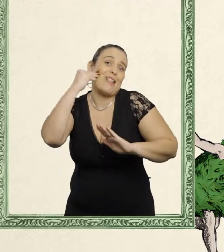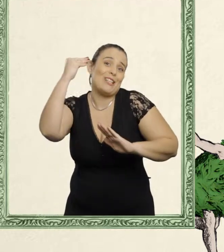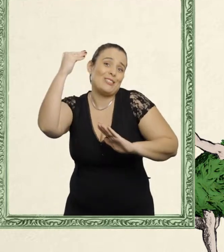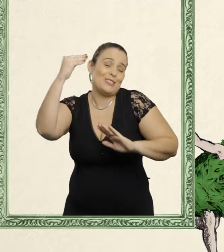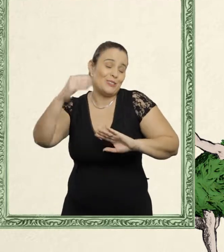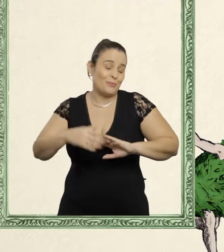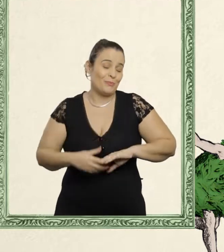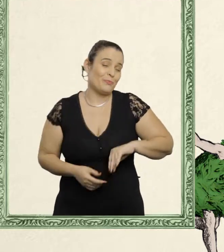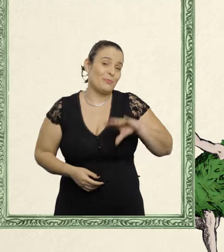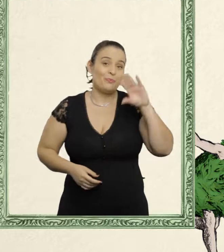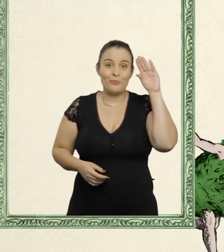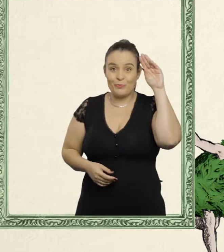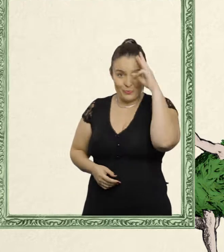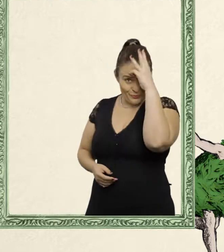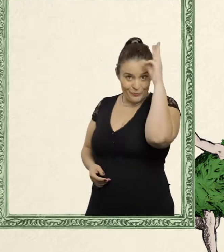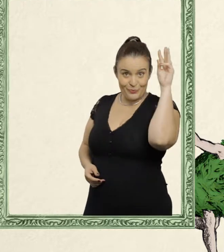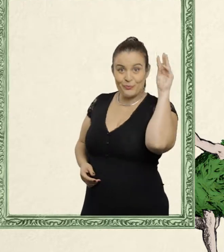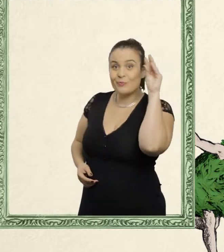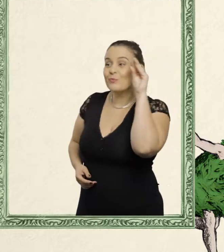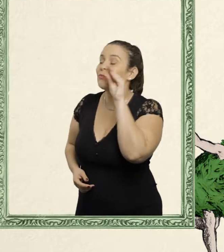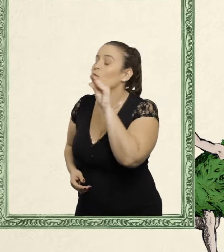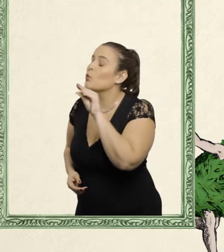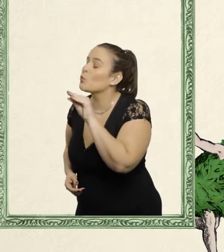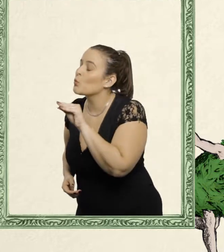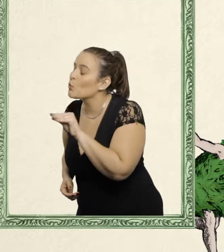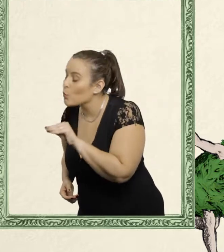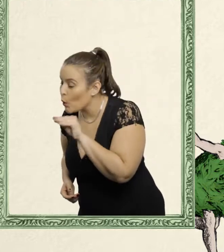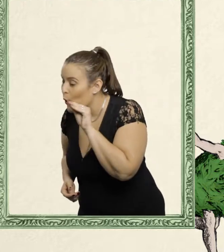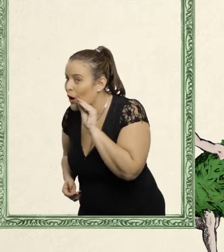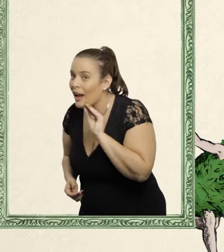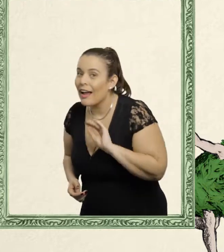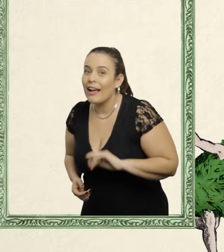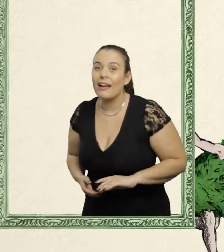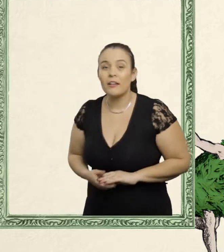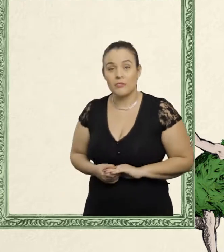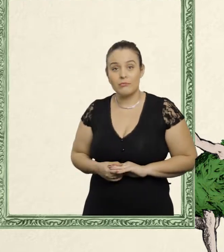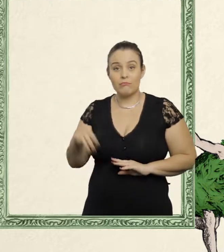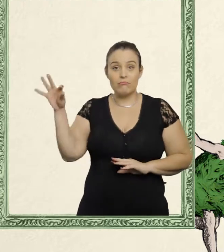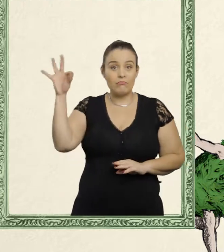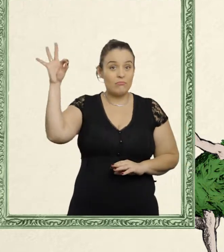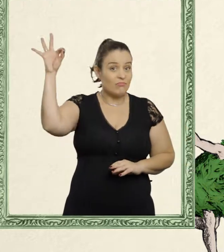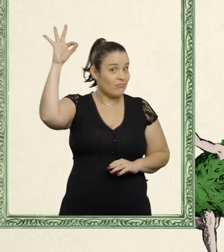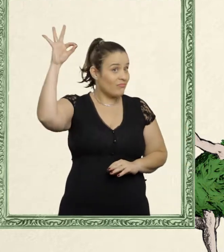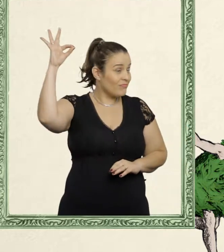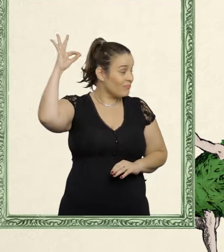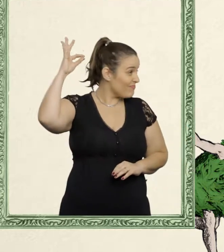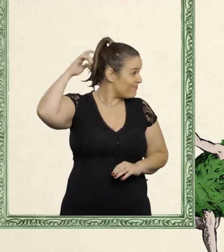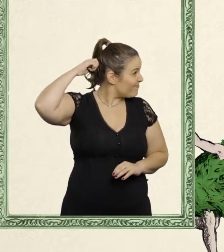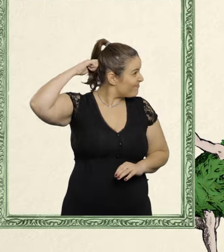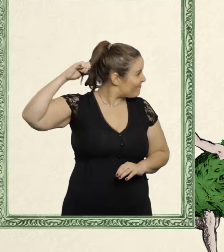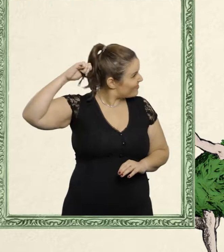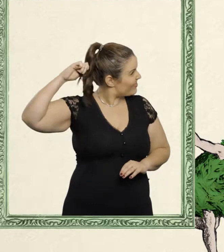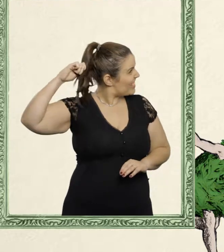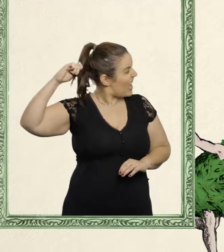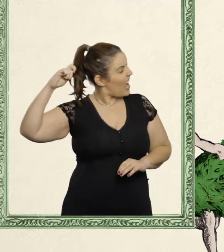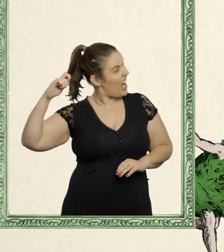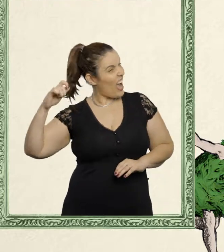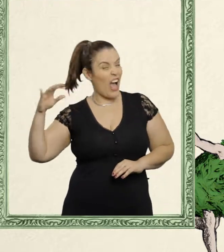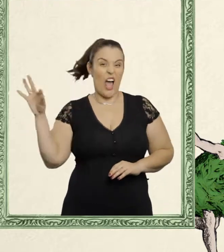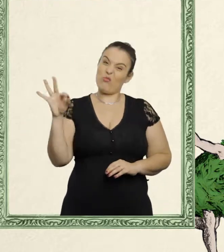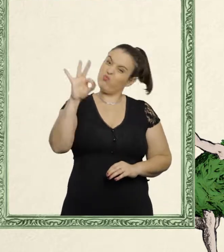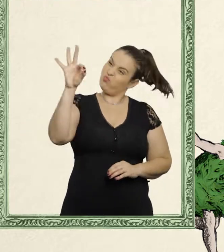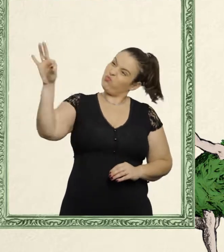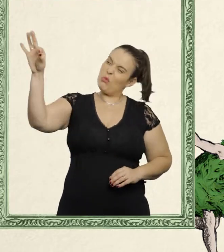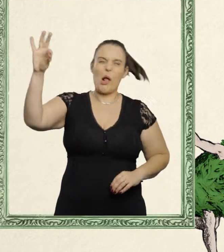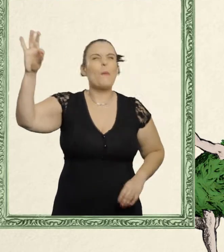Wendy deu um beijo em Peter. Nessa hora, Sininho puxou o cabelo de Wendy. A fadinha voou de